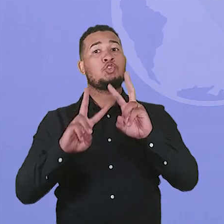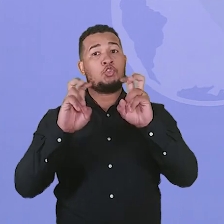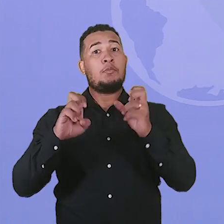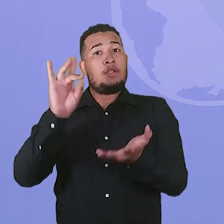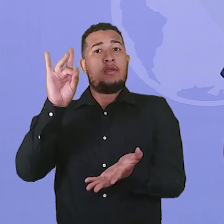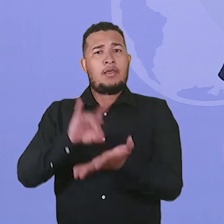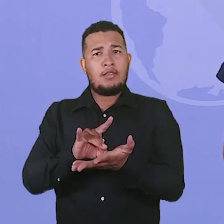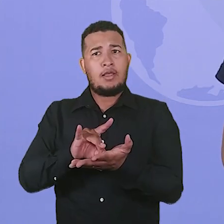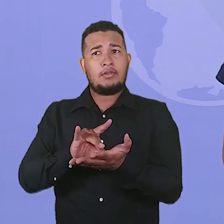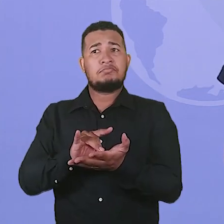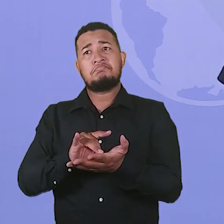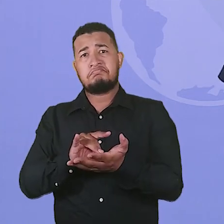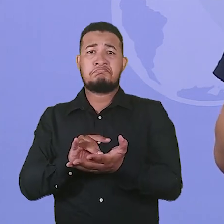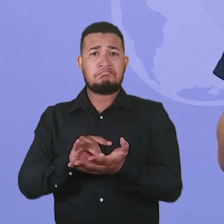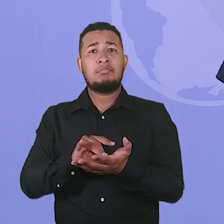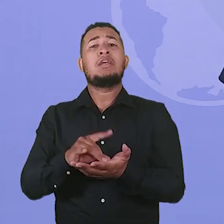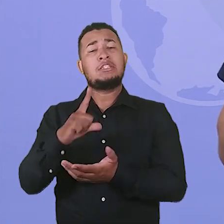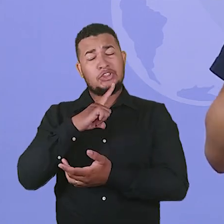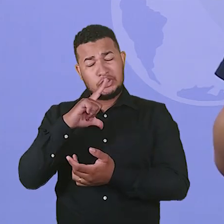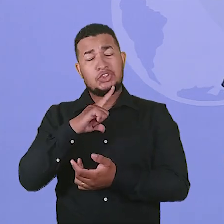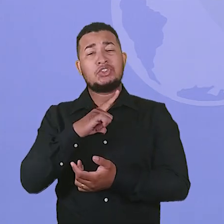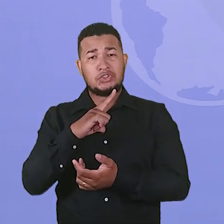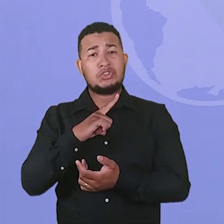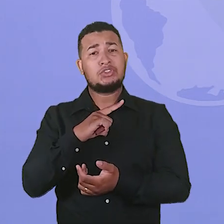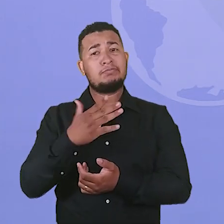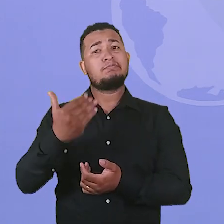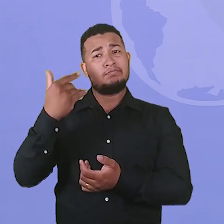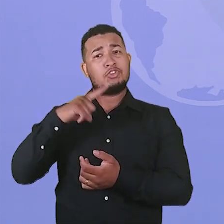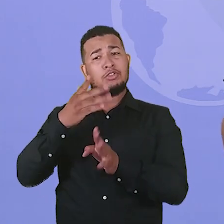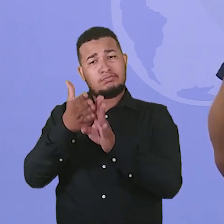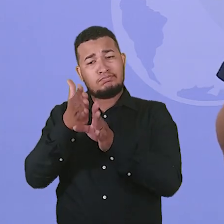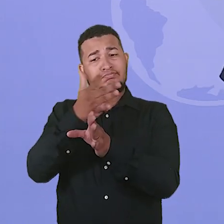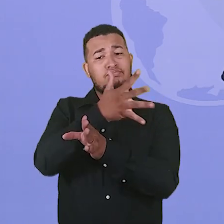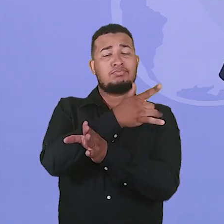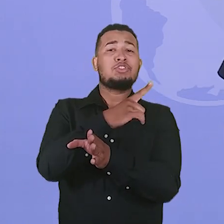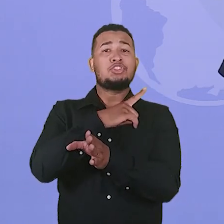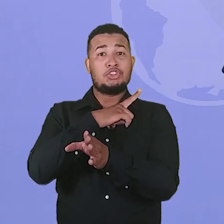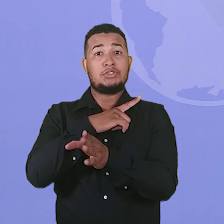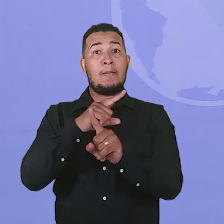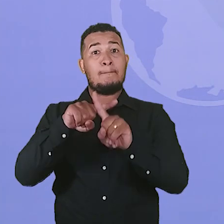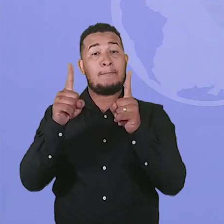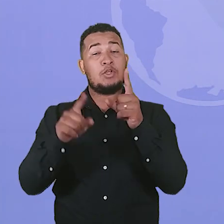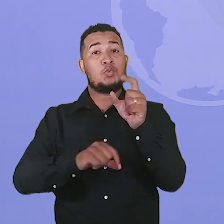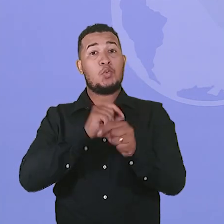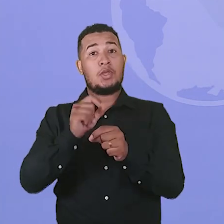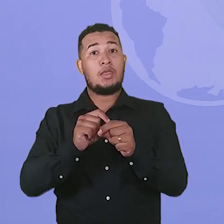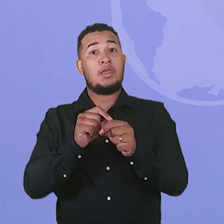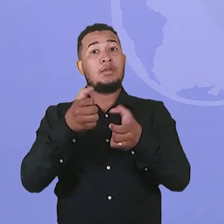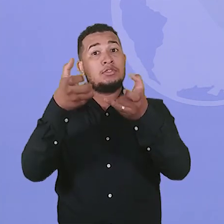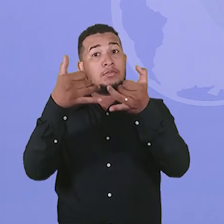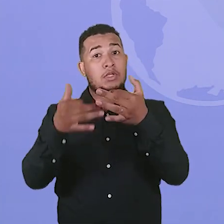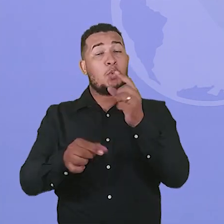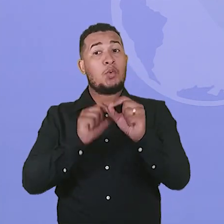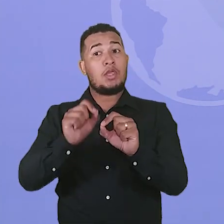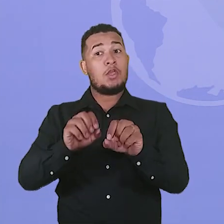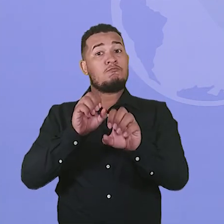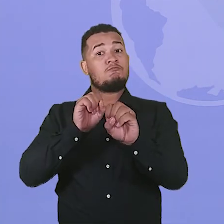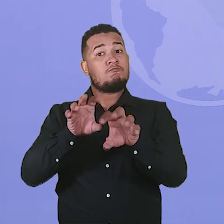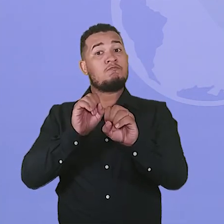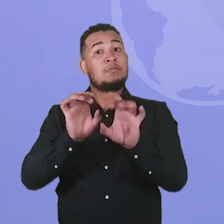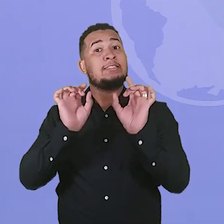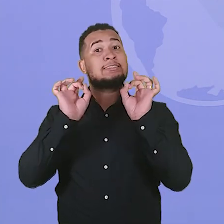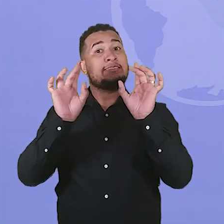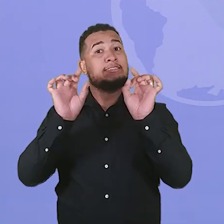ligado à realidade social? É claro que existia, sim. O que eu estou dizendo aqui é que o conhecimento